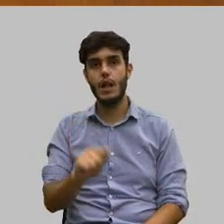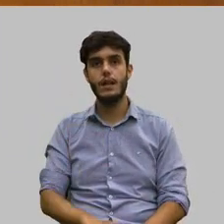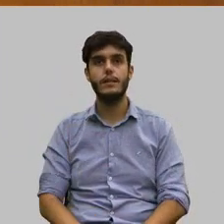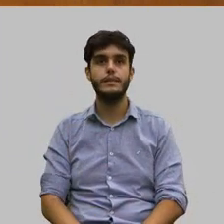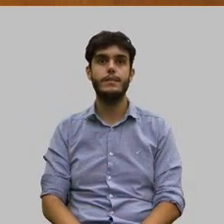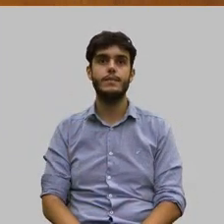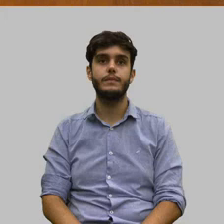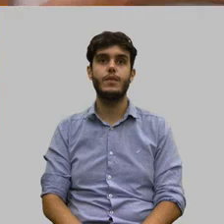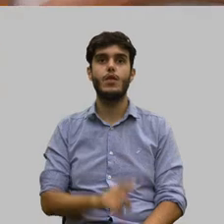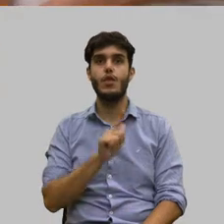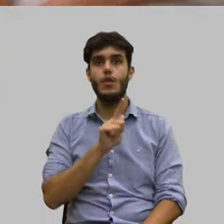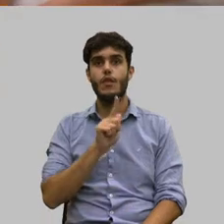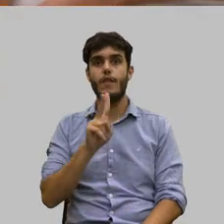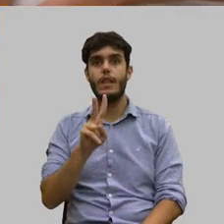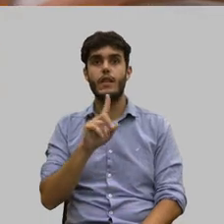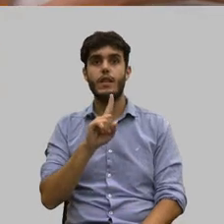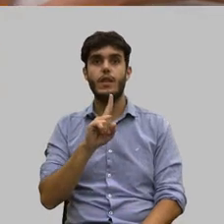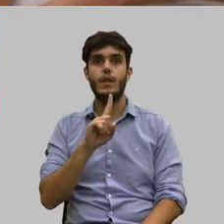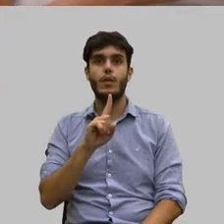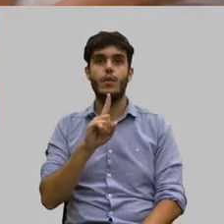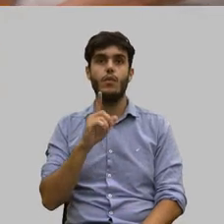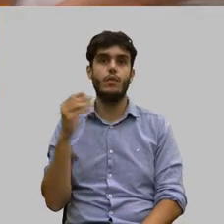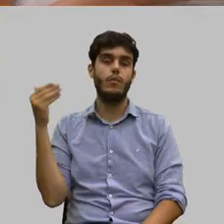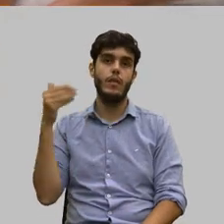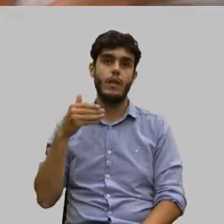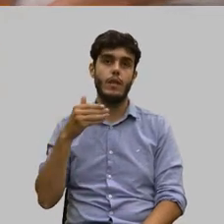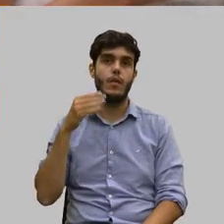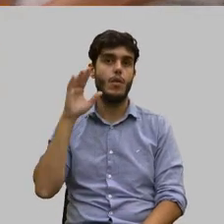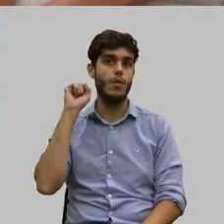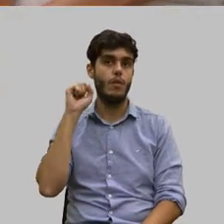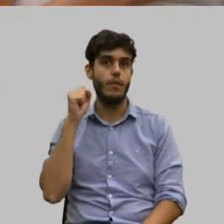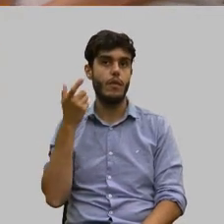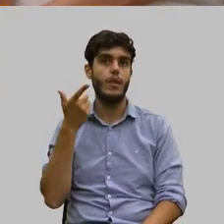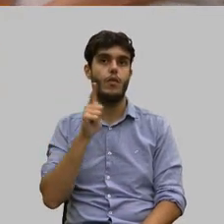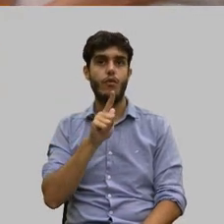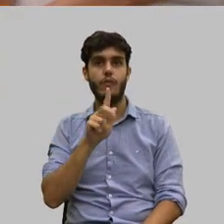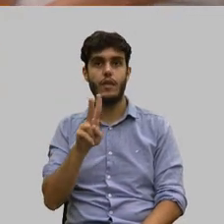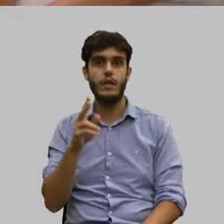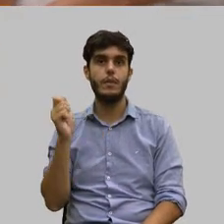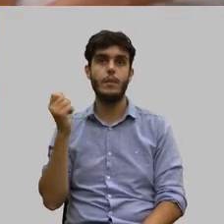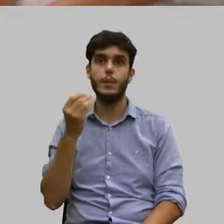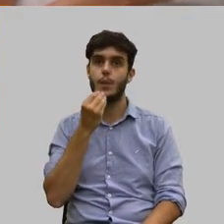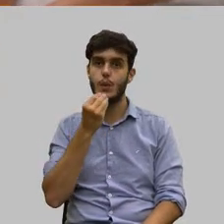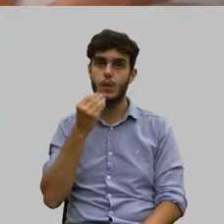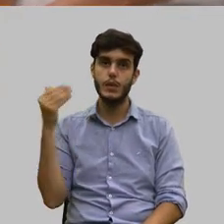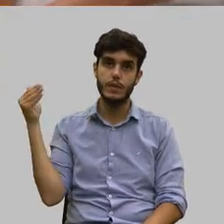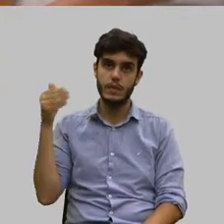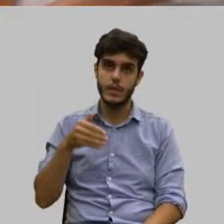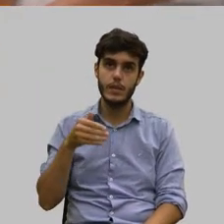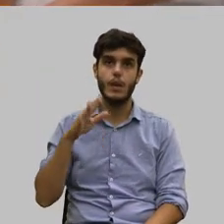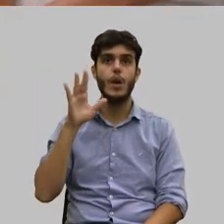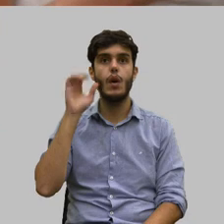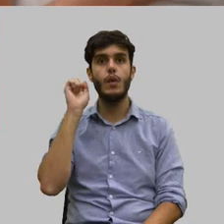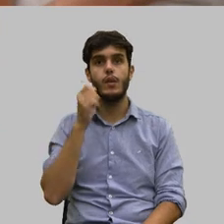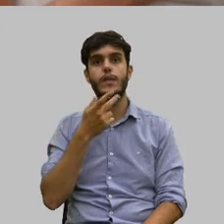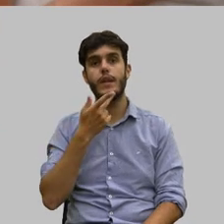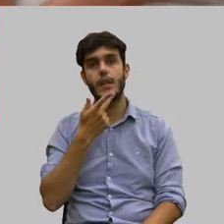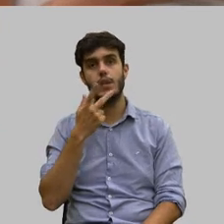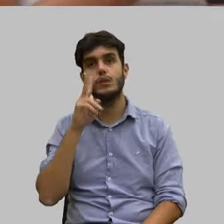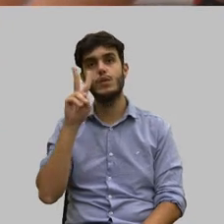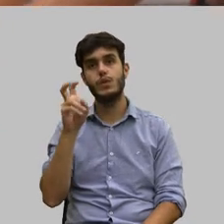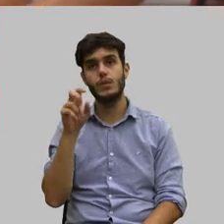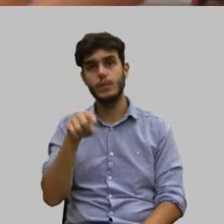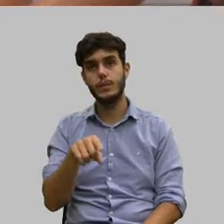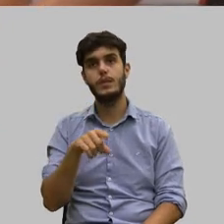governador não ouve vossa excelência né Governador podia ouvir vossa excelência de tudo aquilo que vossa excelência disse hoje pela